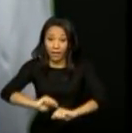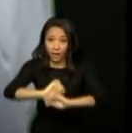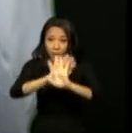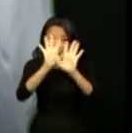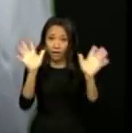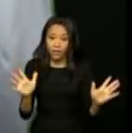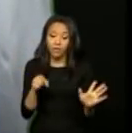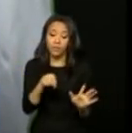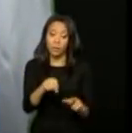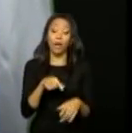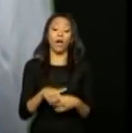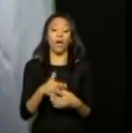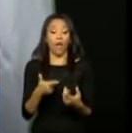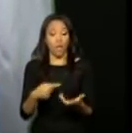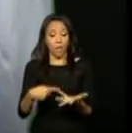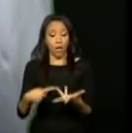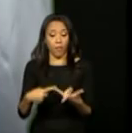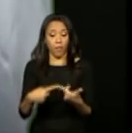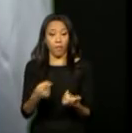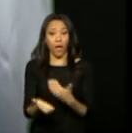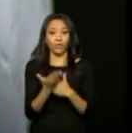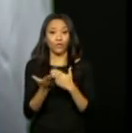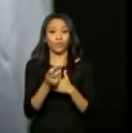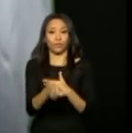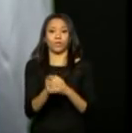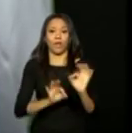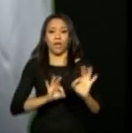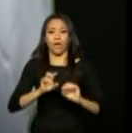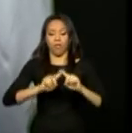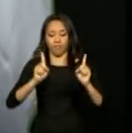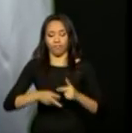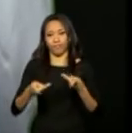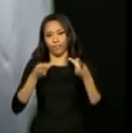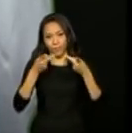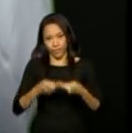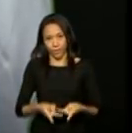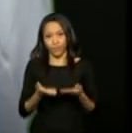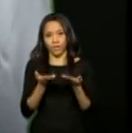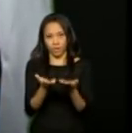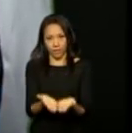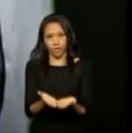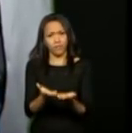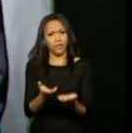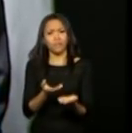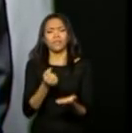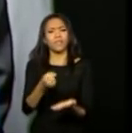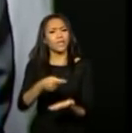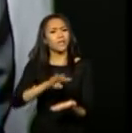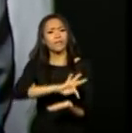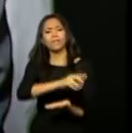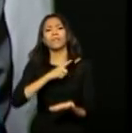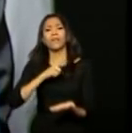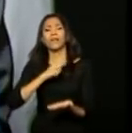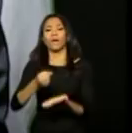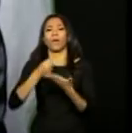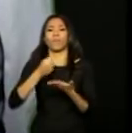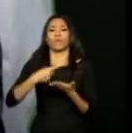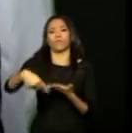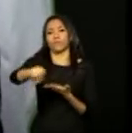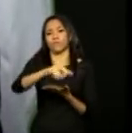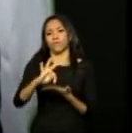absoluta a nossos atos e de ser uma interface de cogestão aberta e colaborativa com os cidadãos.